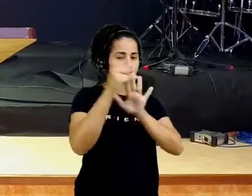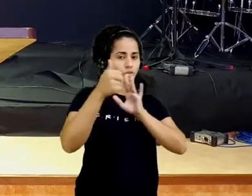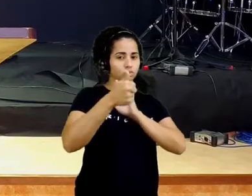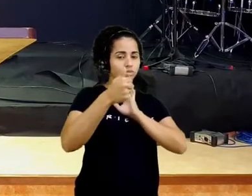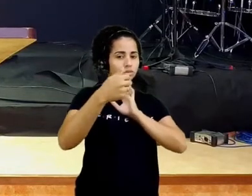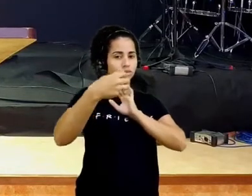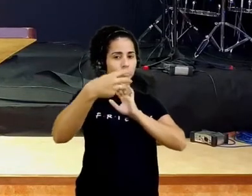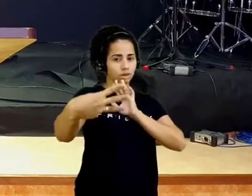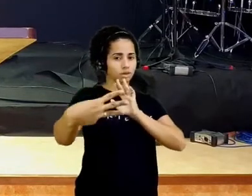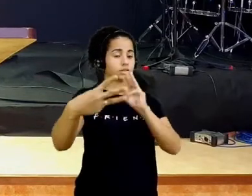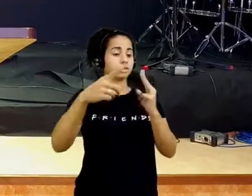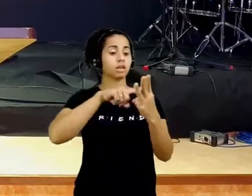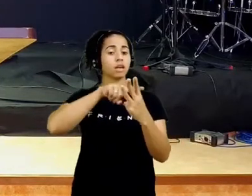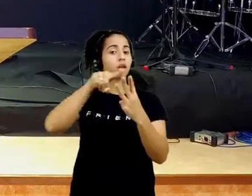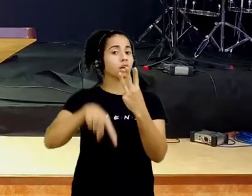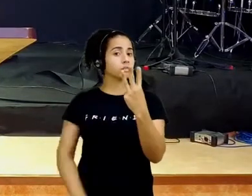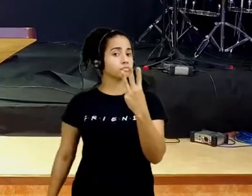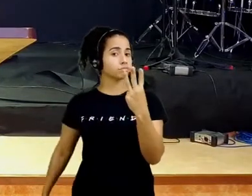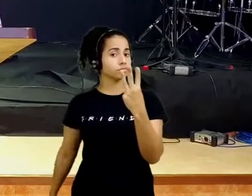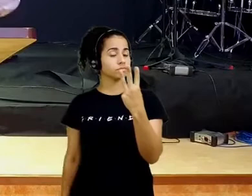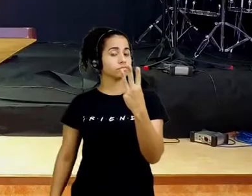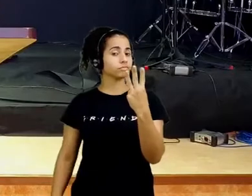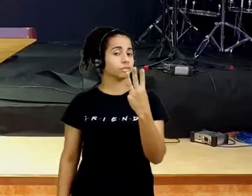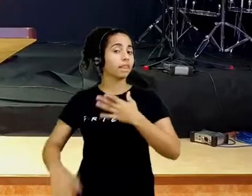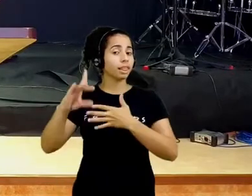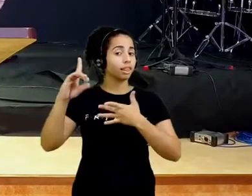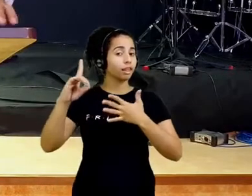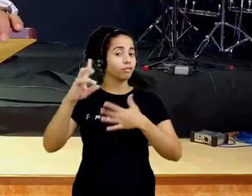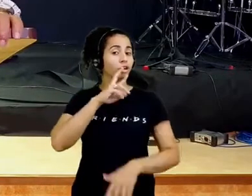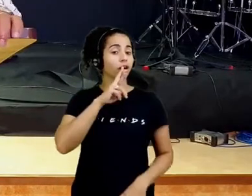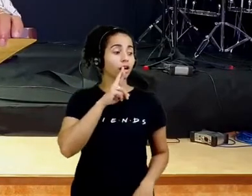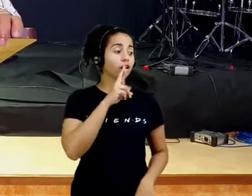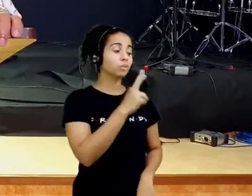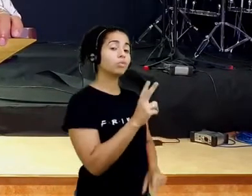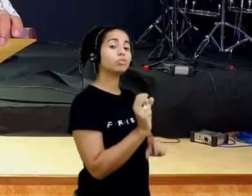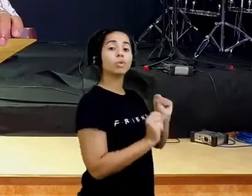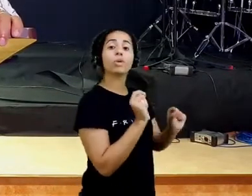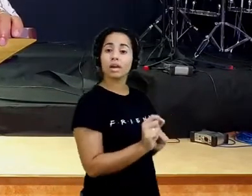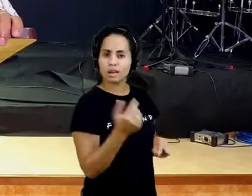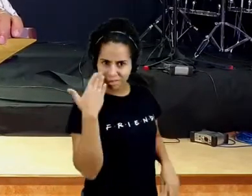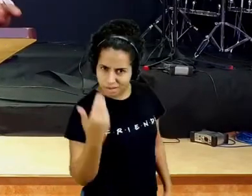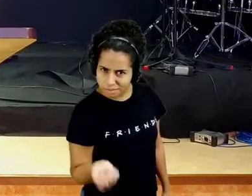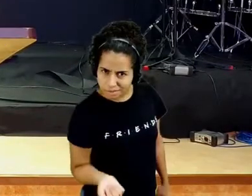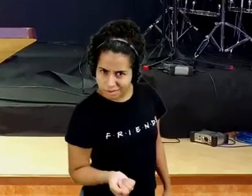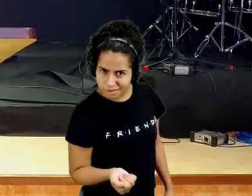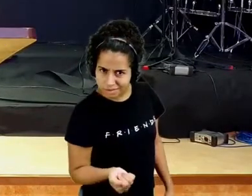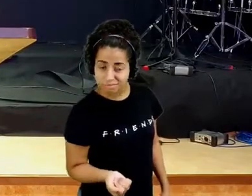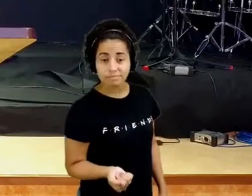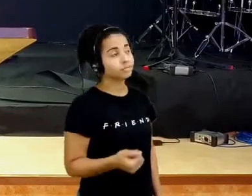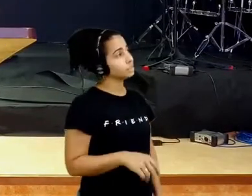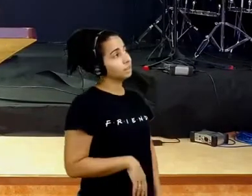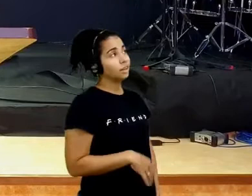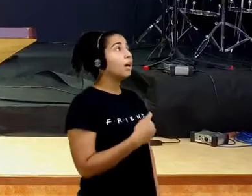capítulo 24, versículo 13. E sabe qual é a resposta de Davi, meus queridos ouvintes, igreja do Senhor? Olha,